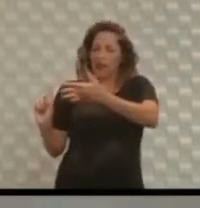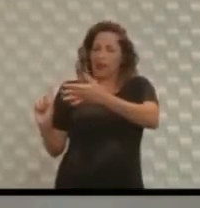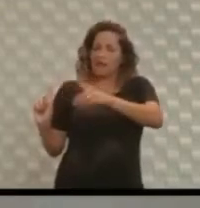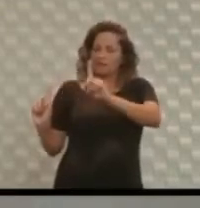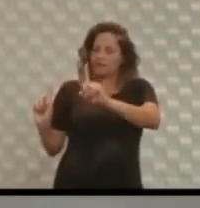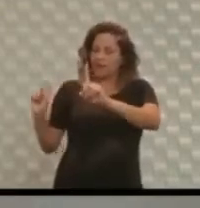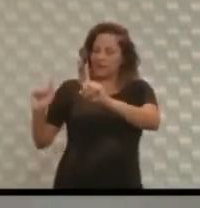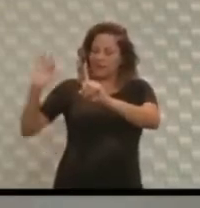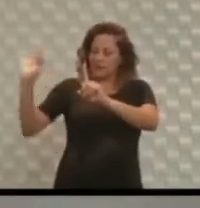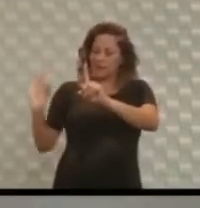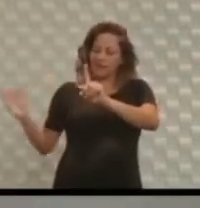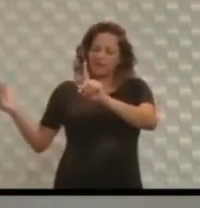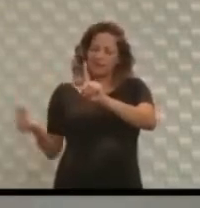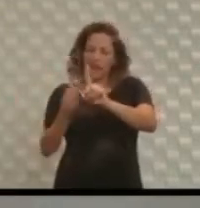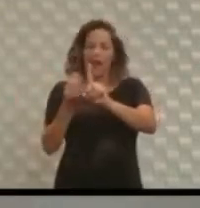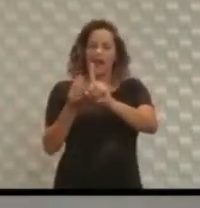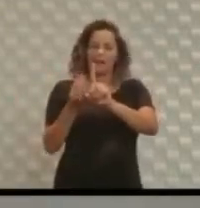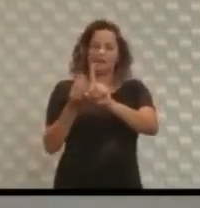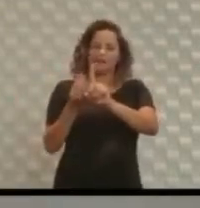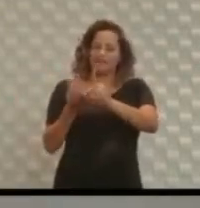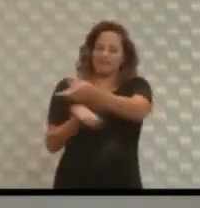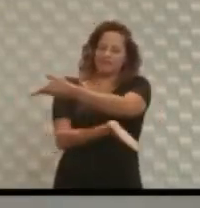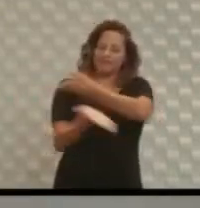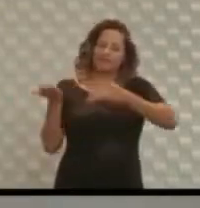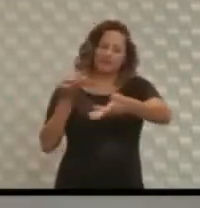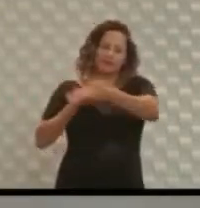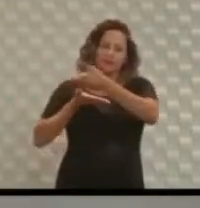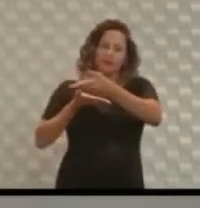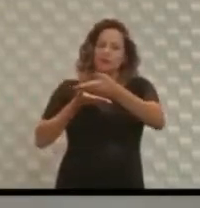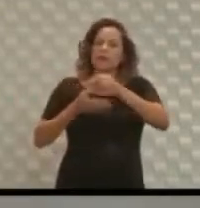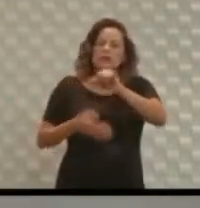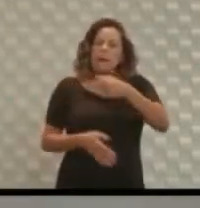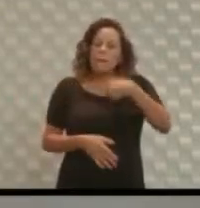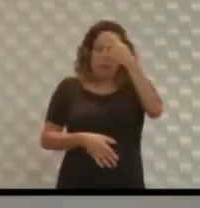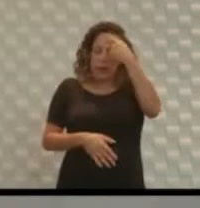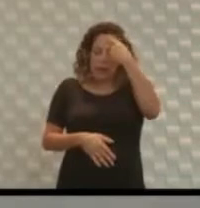se você pensa em você, você fica ali,